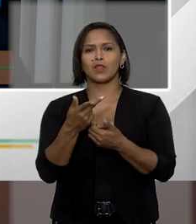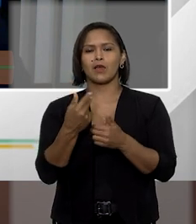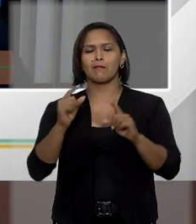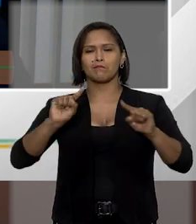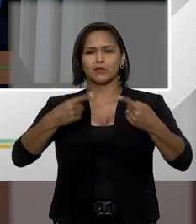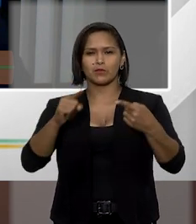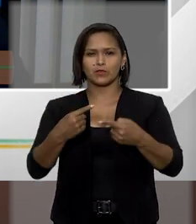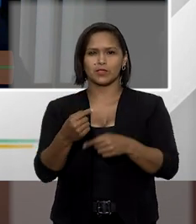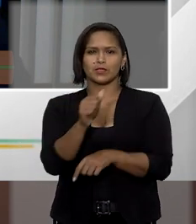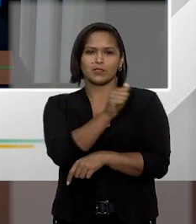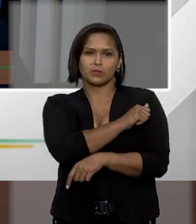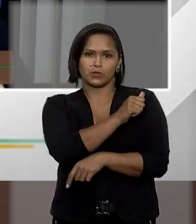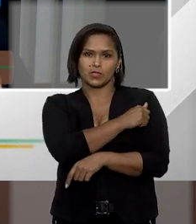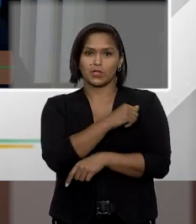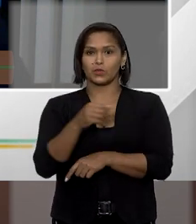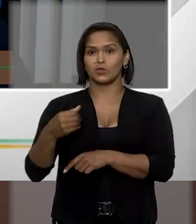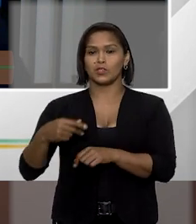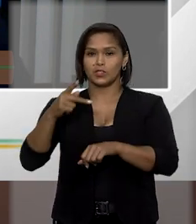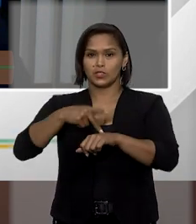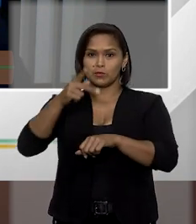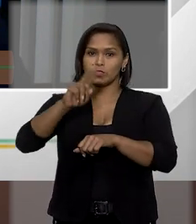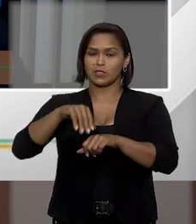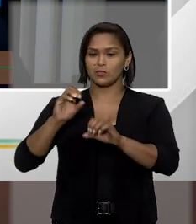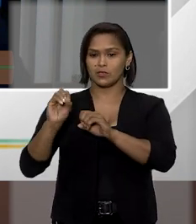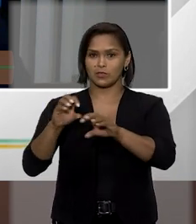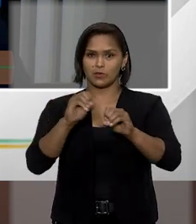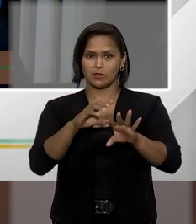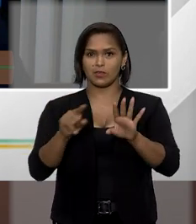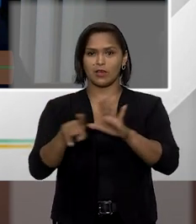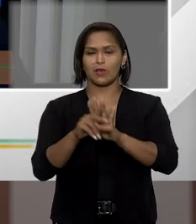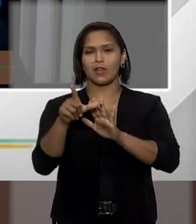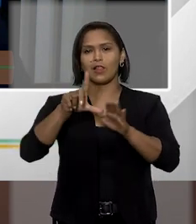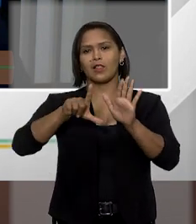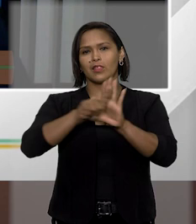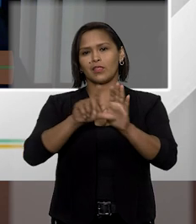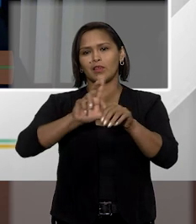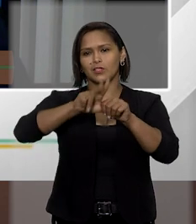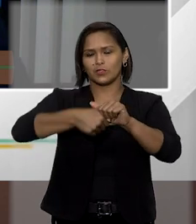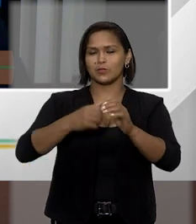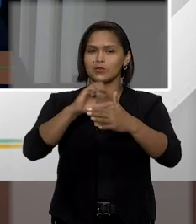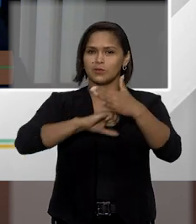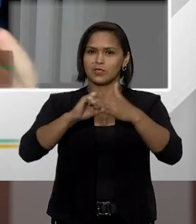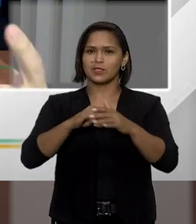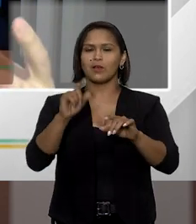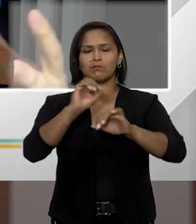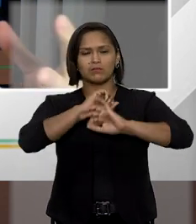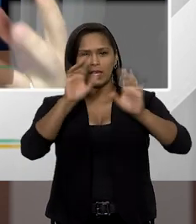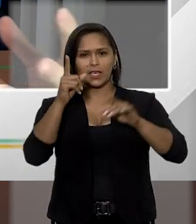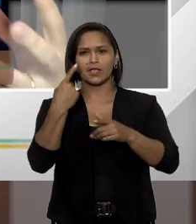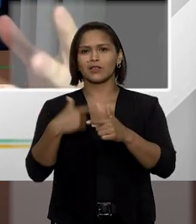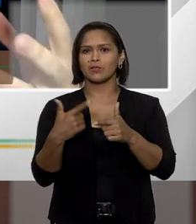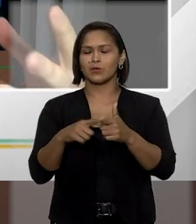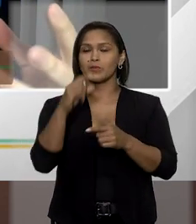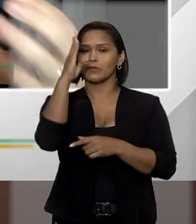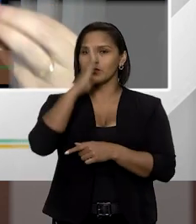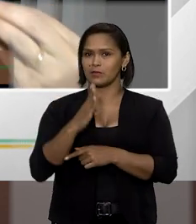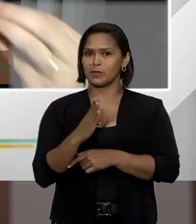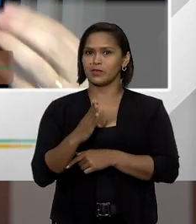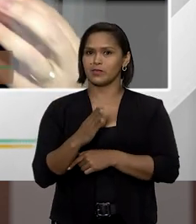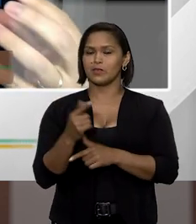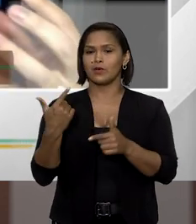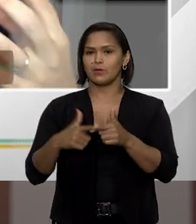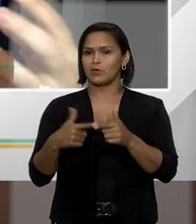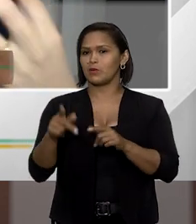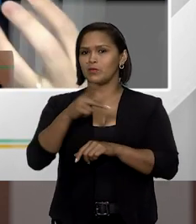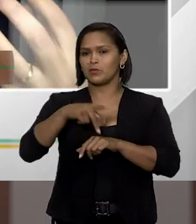seguinte provocação para alguns alunos de pós-graduações que eu dou aula a respeito da lei anticorrupção empresarial, né? Evidentemente que o problema do país, o